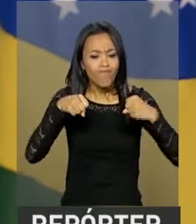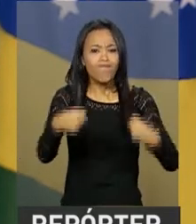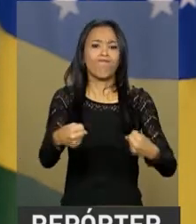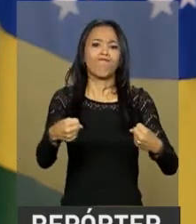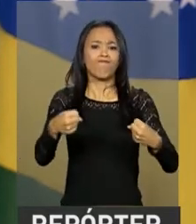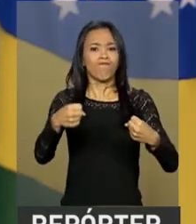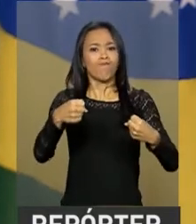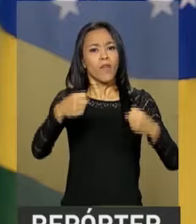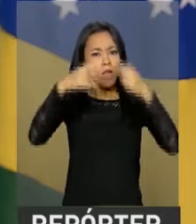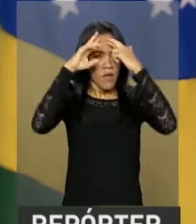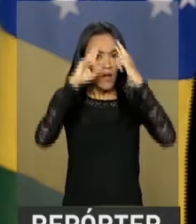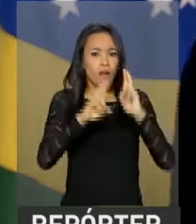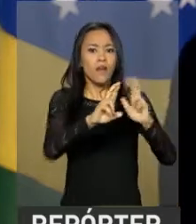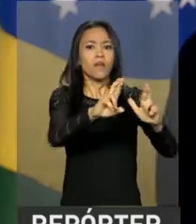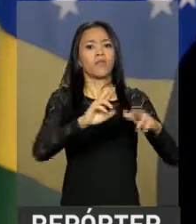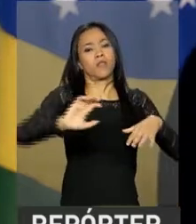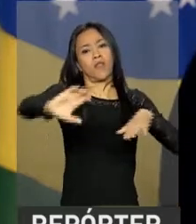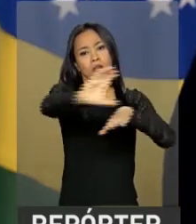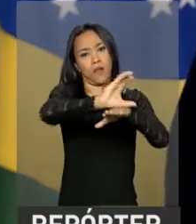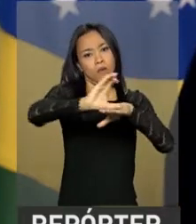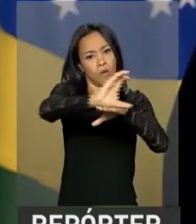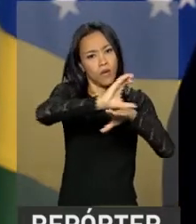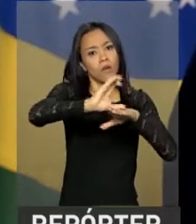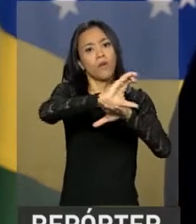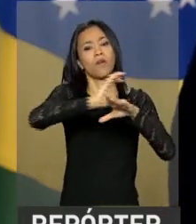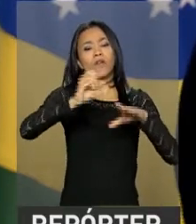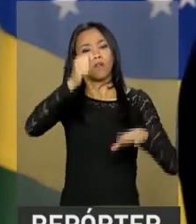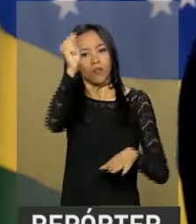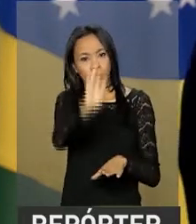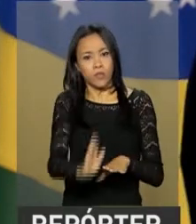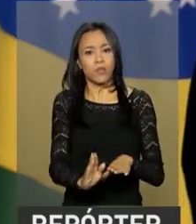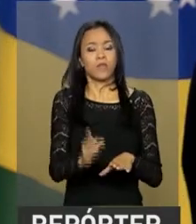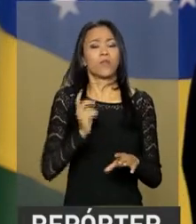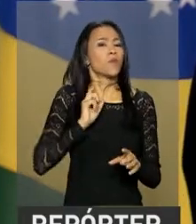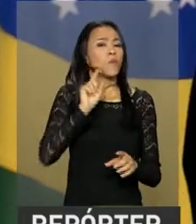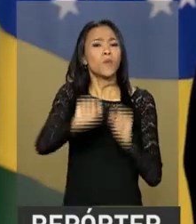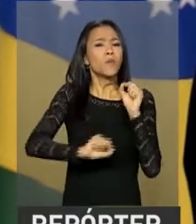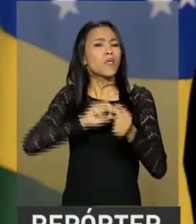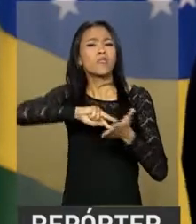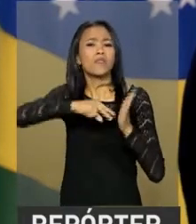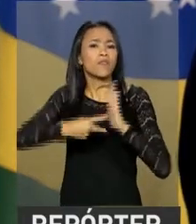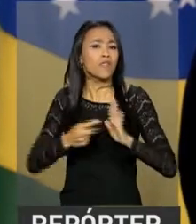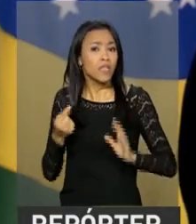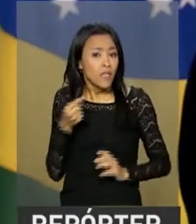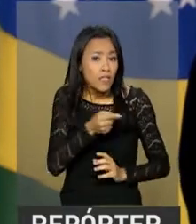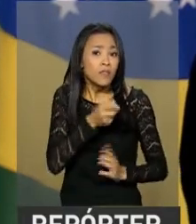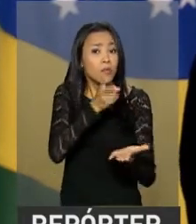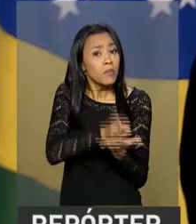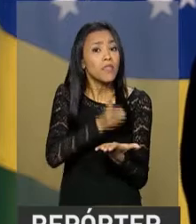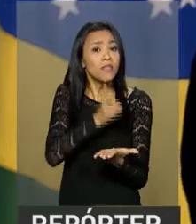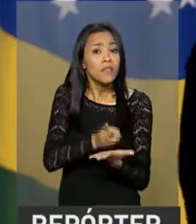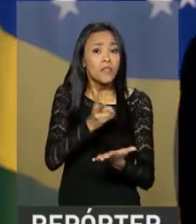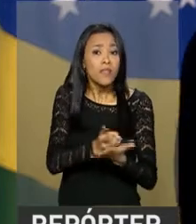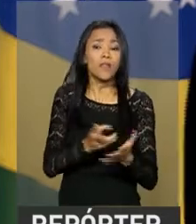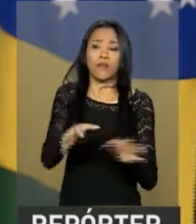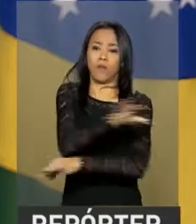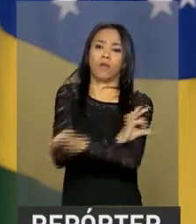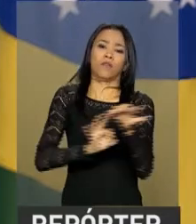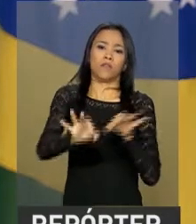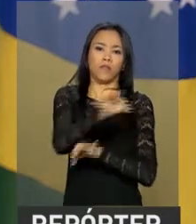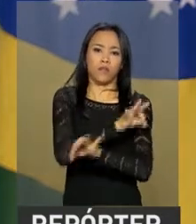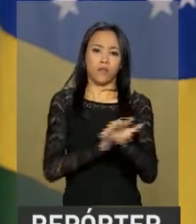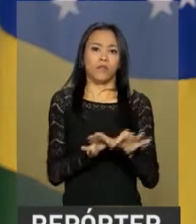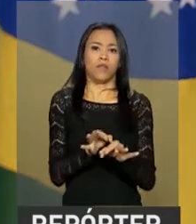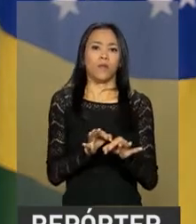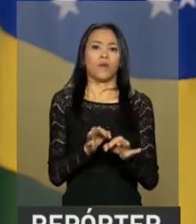porque a recuperação da institucionalidade significa precisamente a manutenção da ordem significa sim